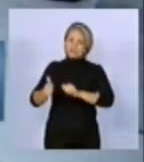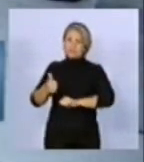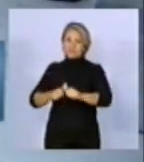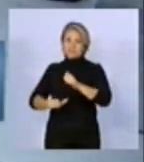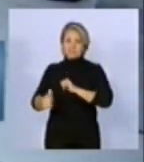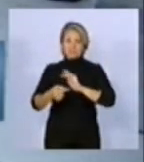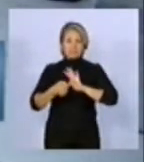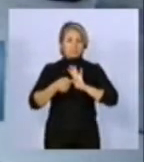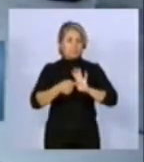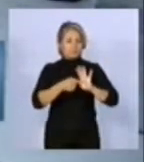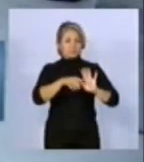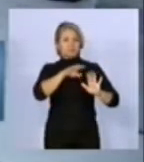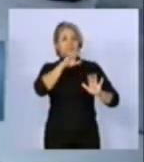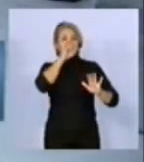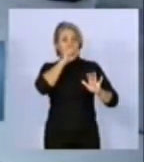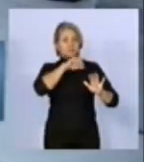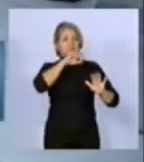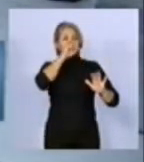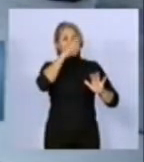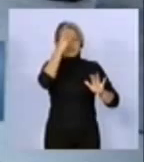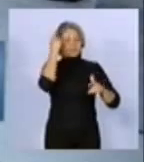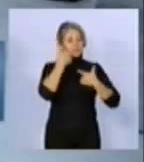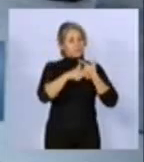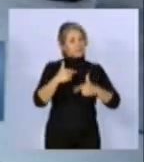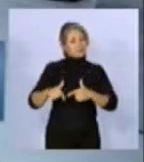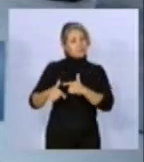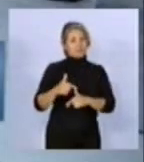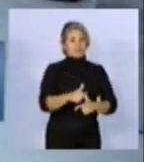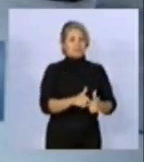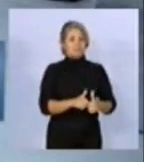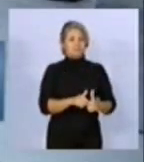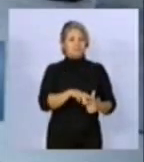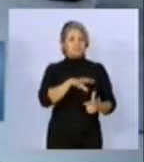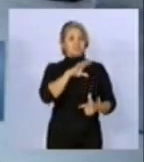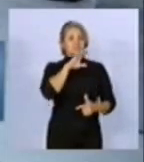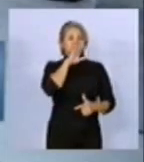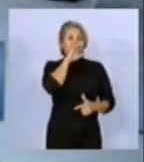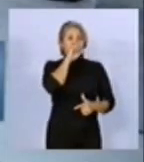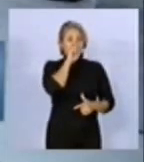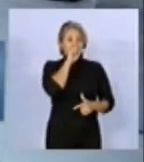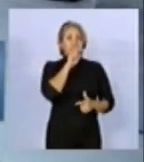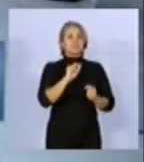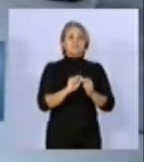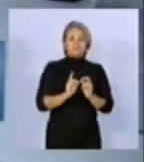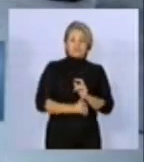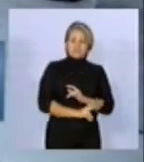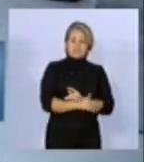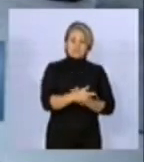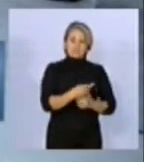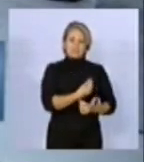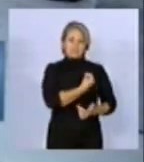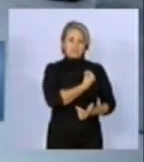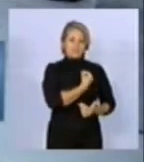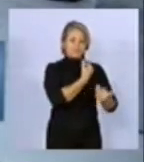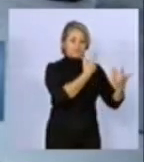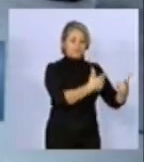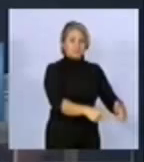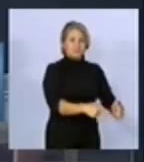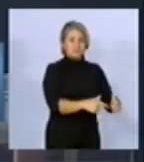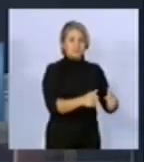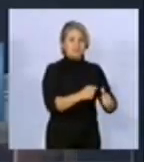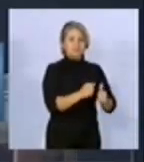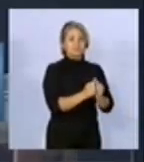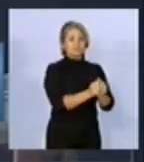senhor Ministro a respiração do Trabalhador efetivamente né que nos dão a presença efetiva do particulado pro